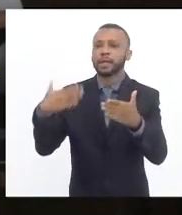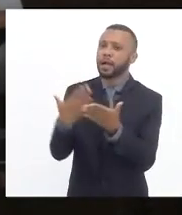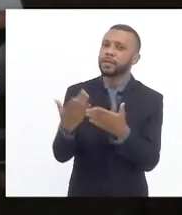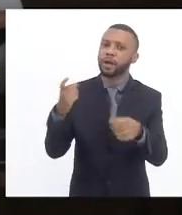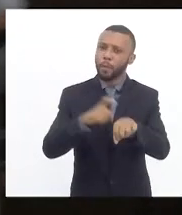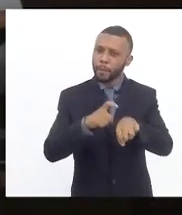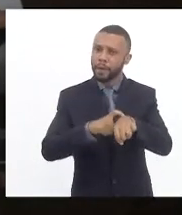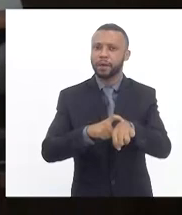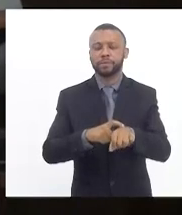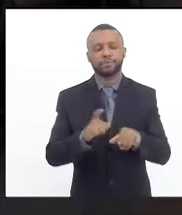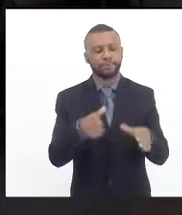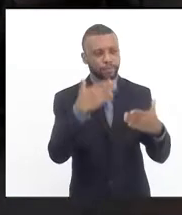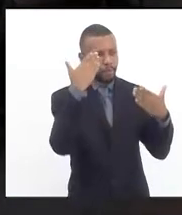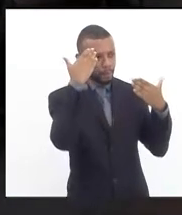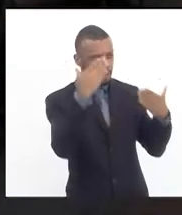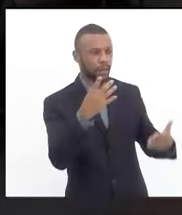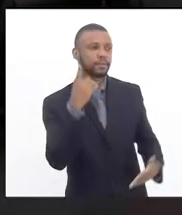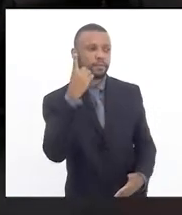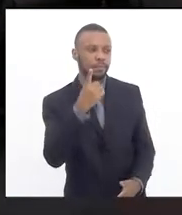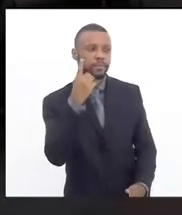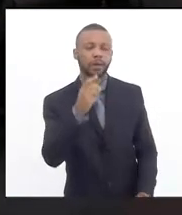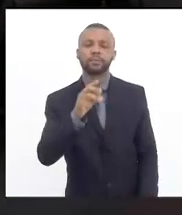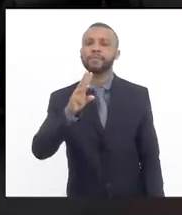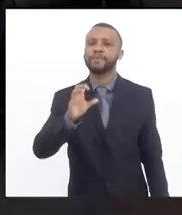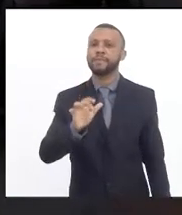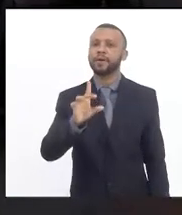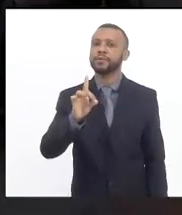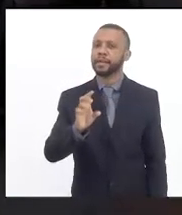Obrigado Deputado waldeck eu